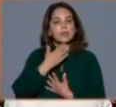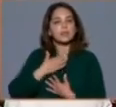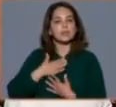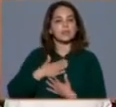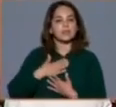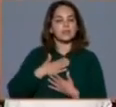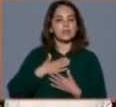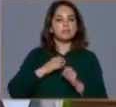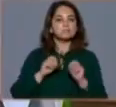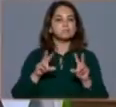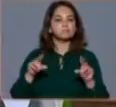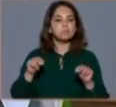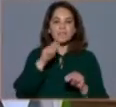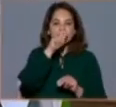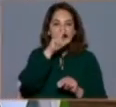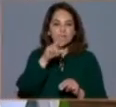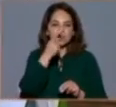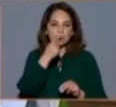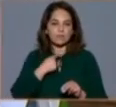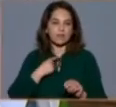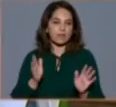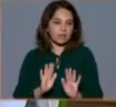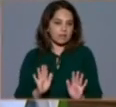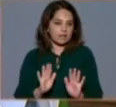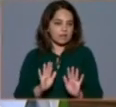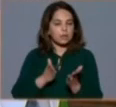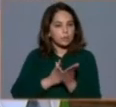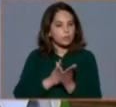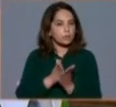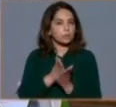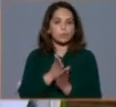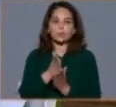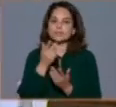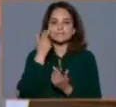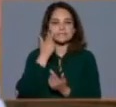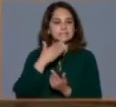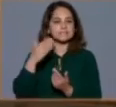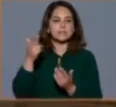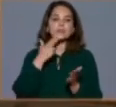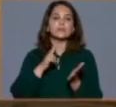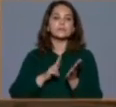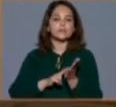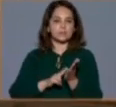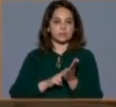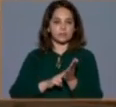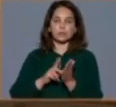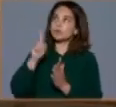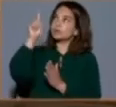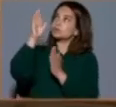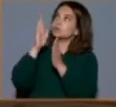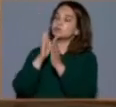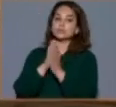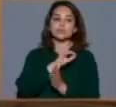trevas do erro, mas permaneçamos sempre no esplendor da verdade. Por nosso Senhor Jesus Cristo,